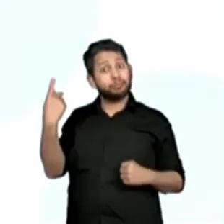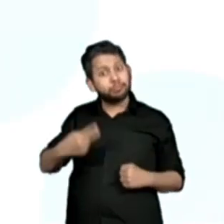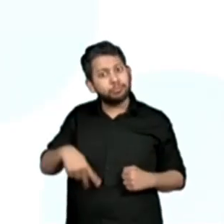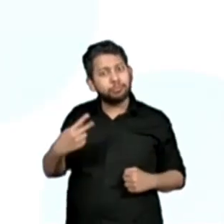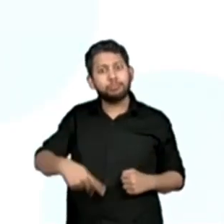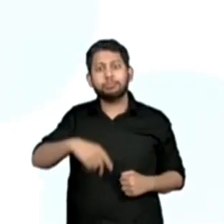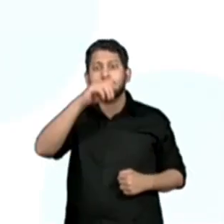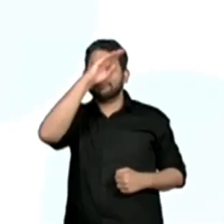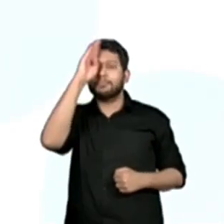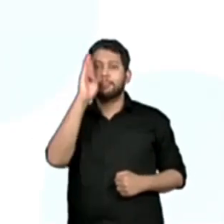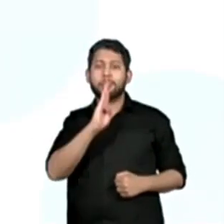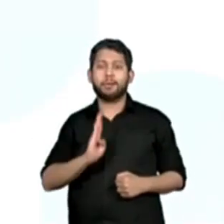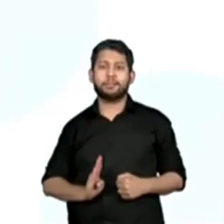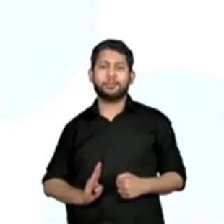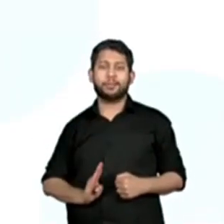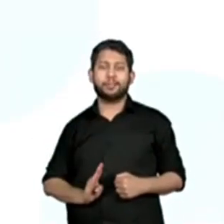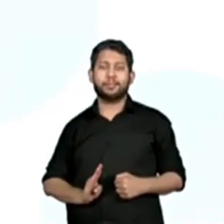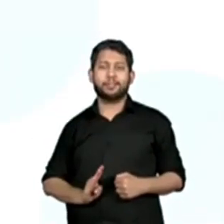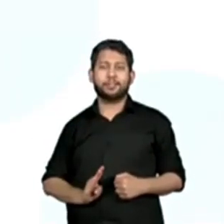brasileiro